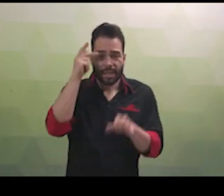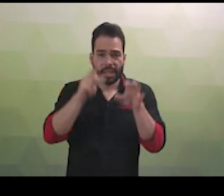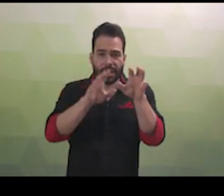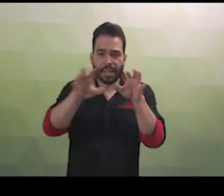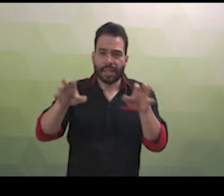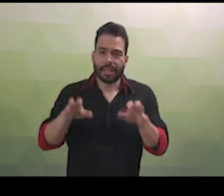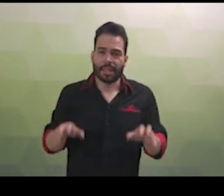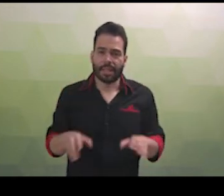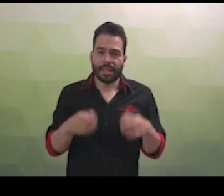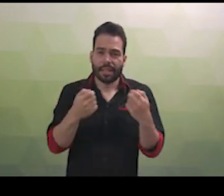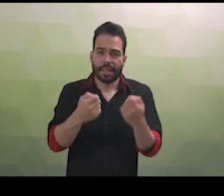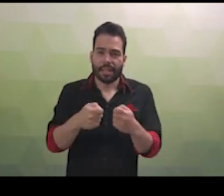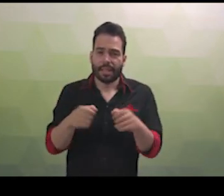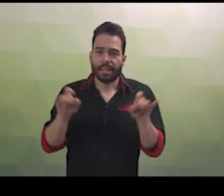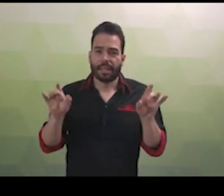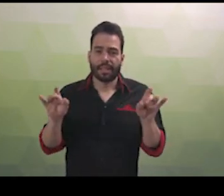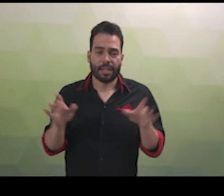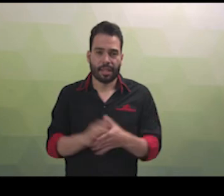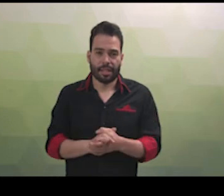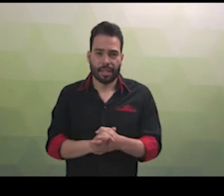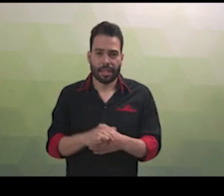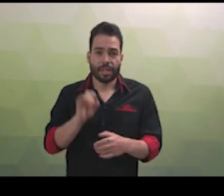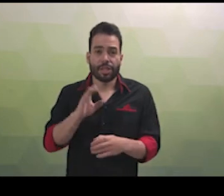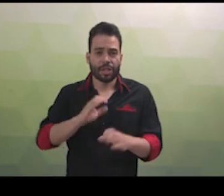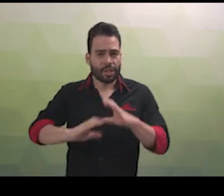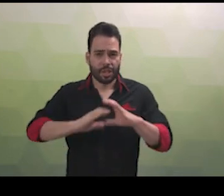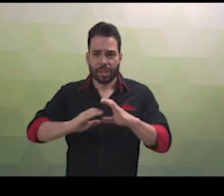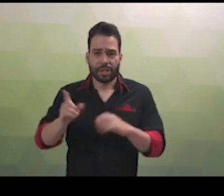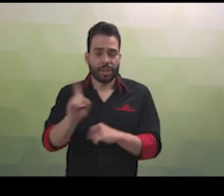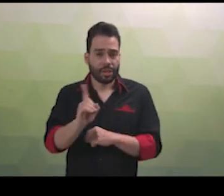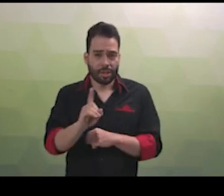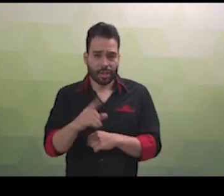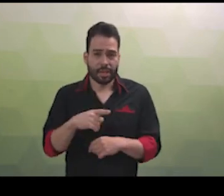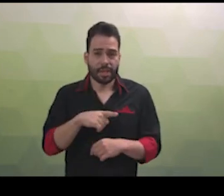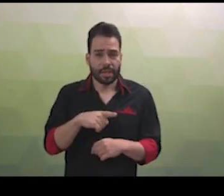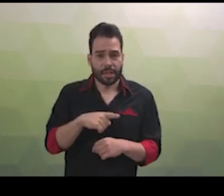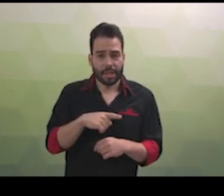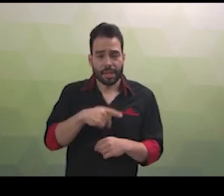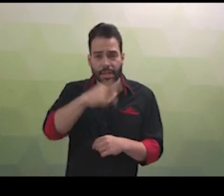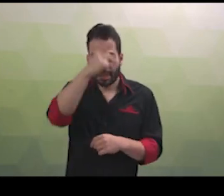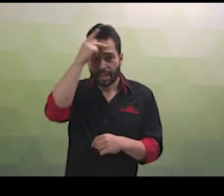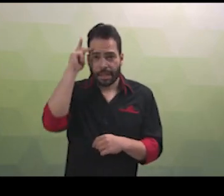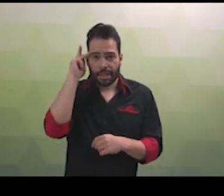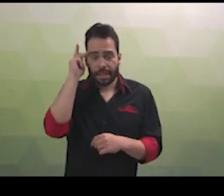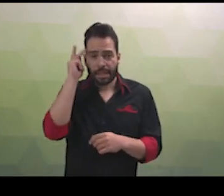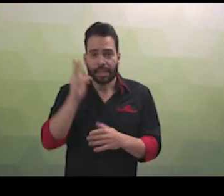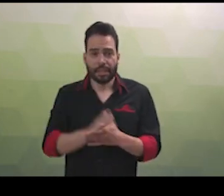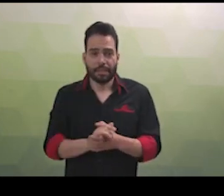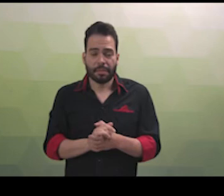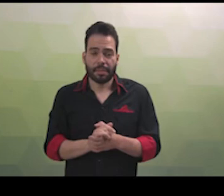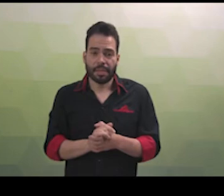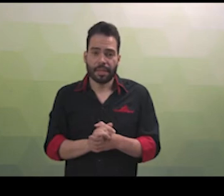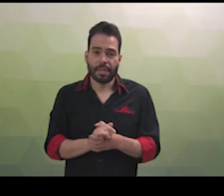necessidades específicas. As necessidades específicas não se dão somente na comunicação, mas existem, por exemplo, as pessoas